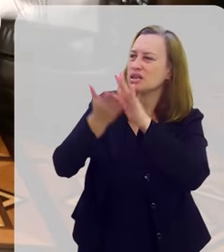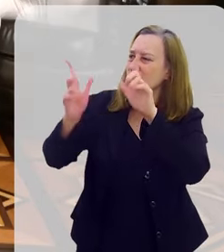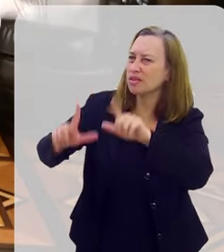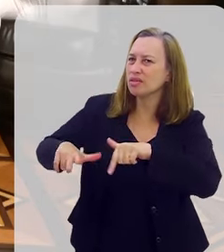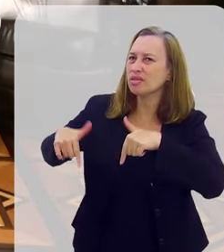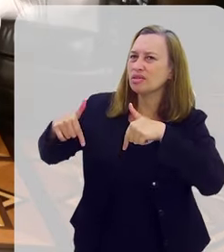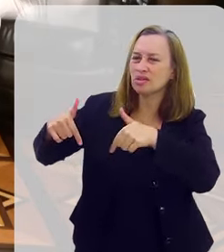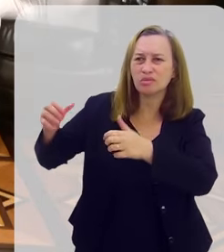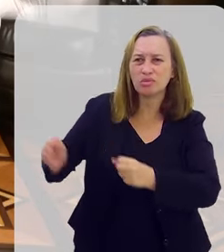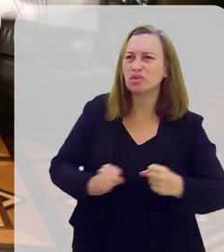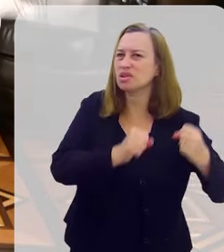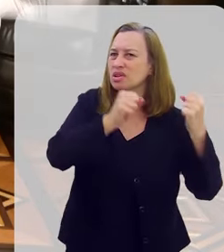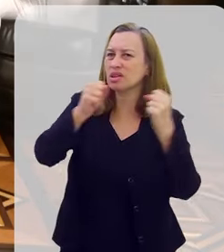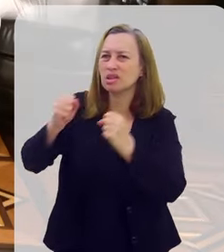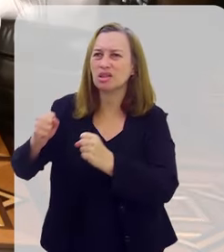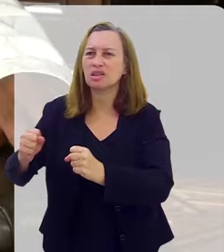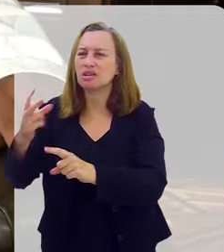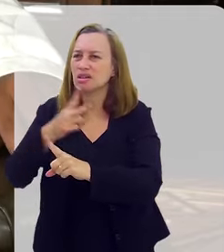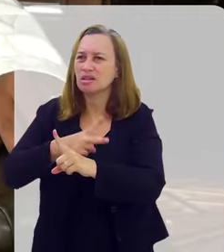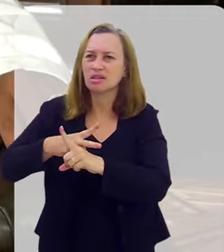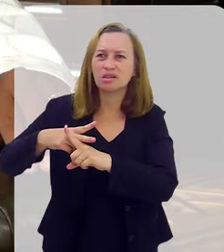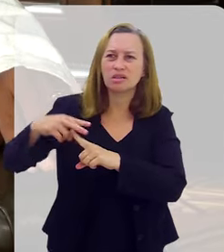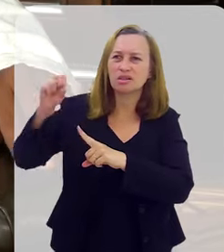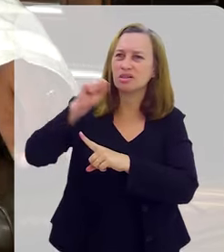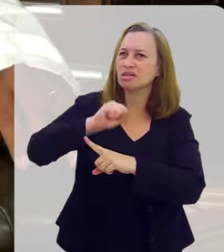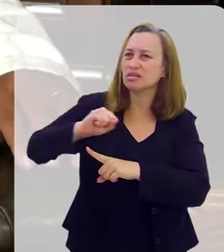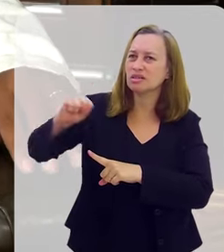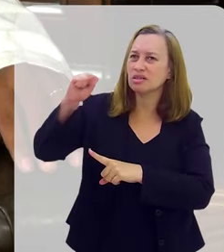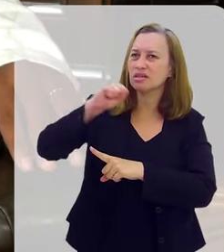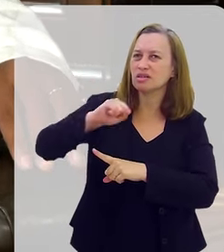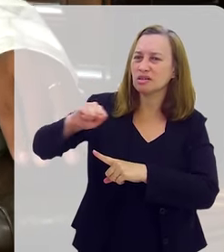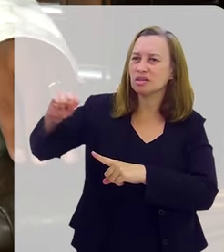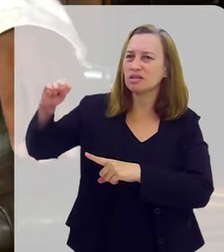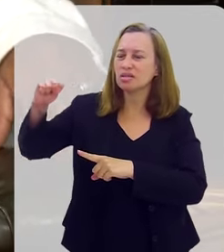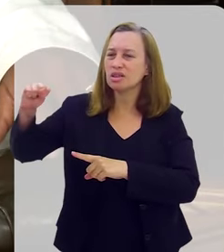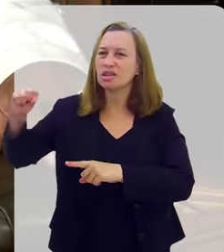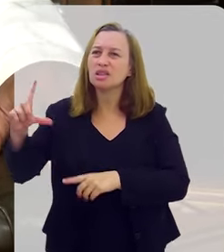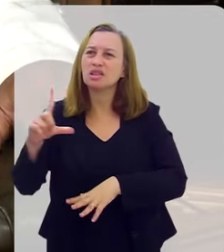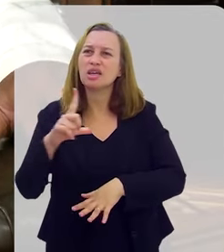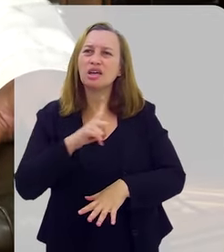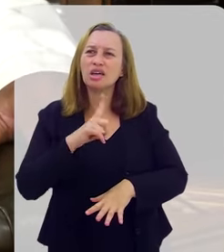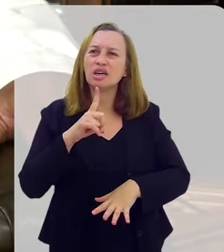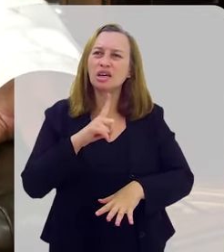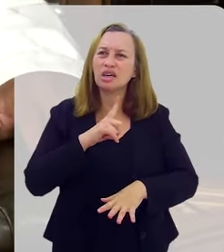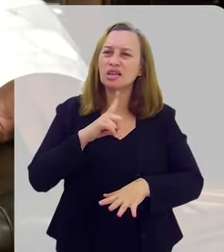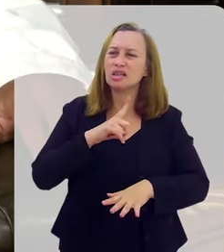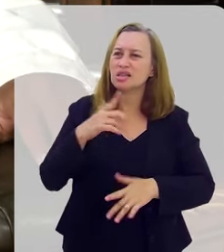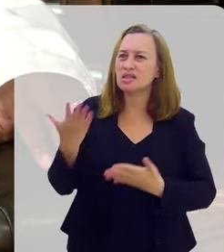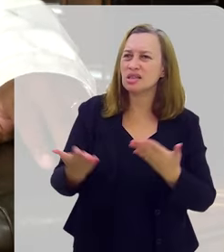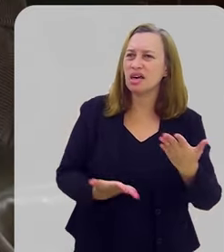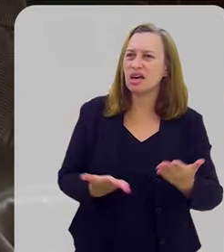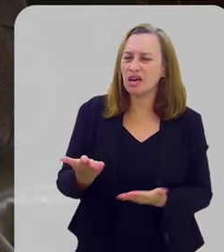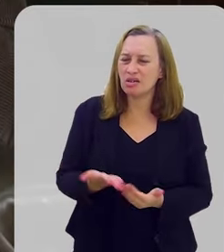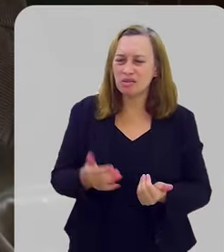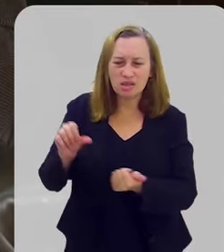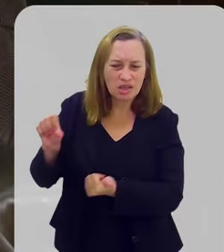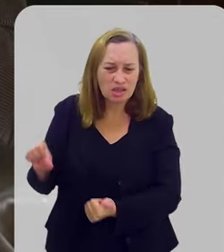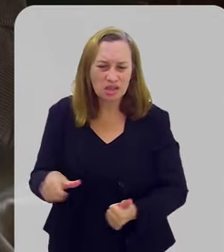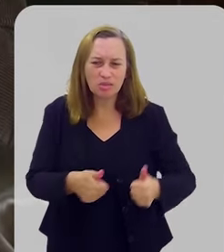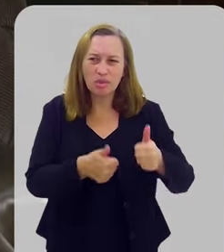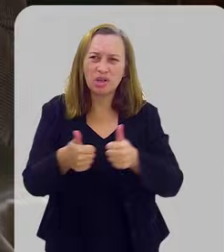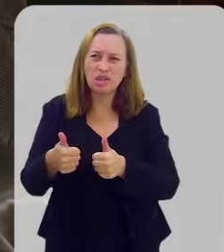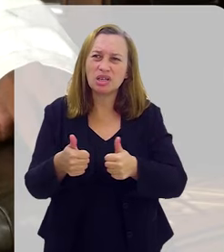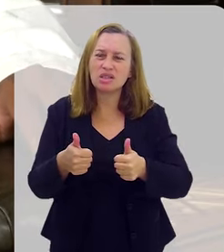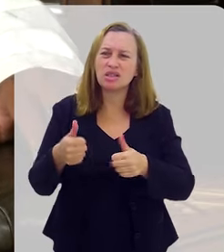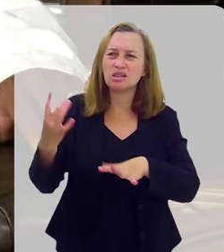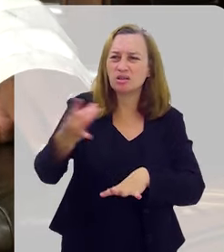poder, desse lado tem vitória. Aqui na frente tem irmãos sendo batizado, dando